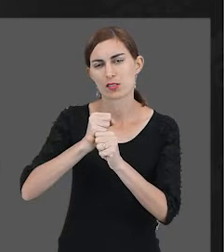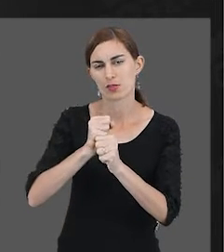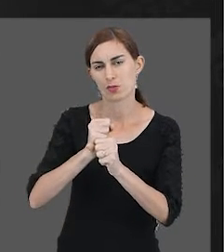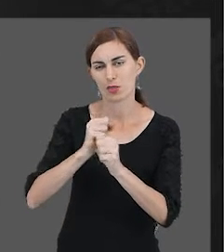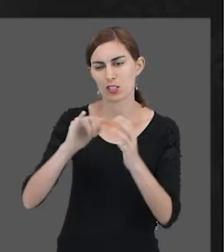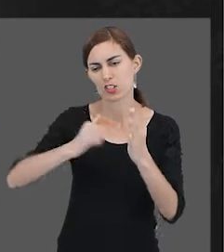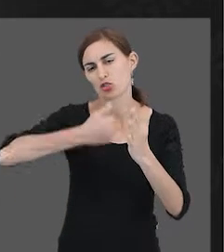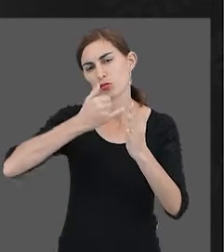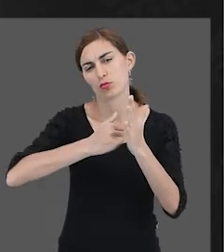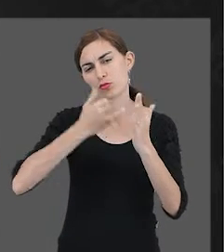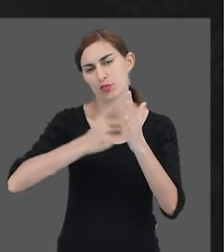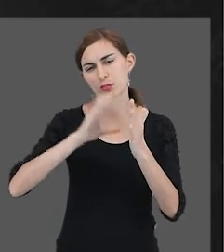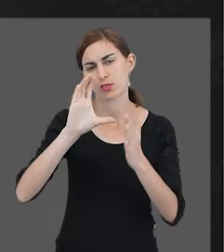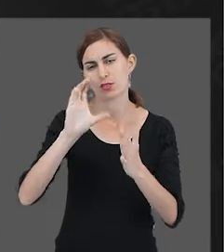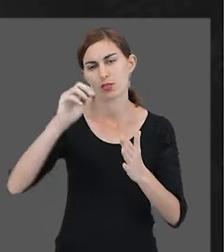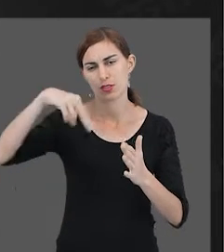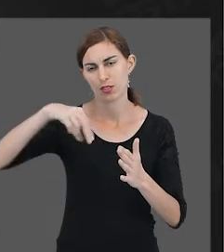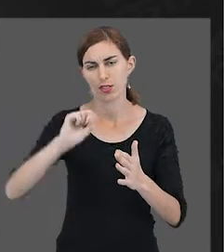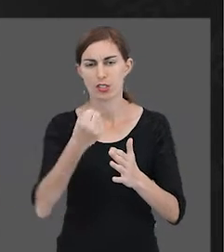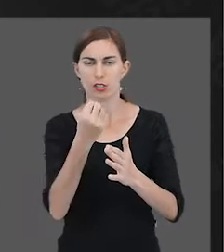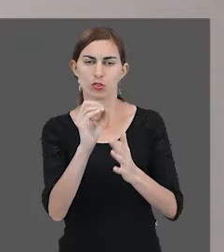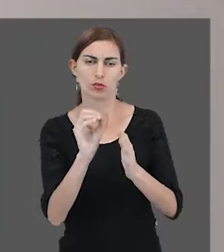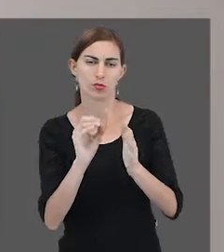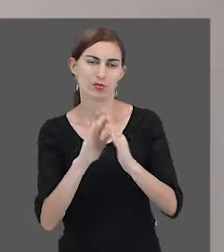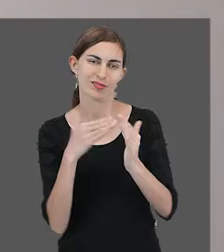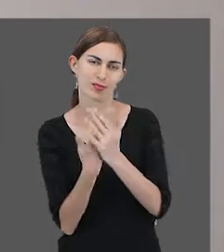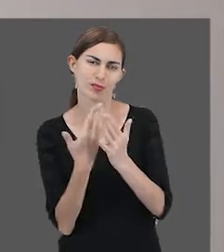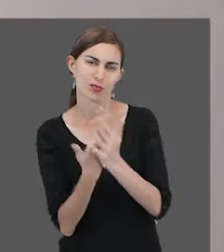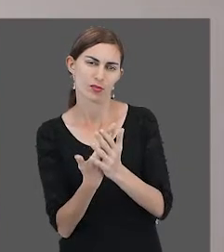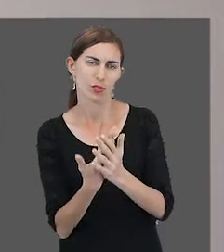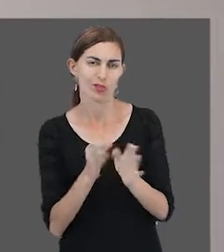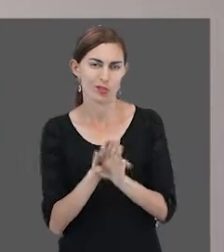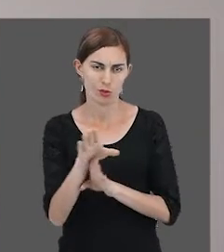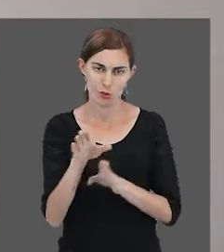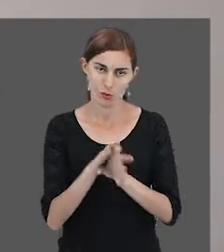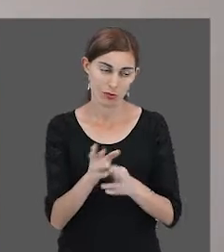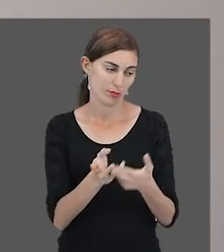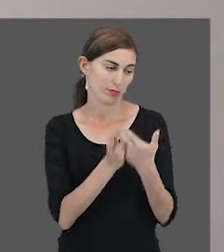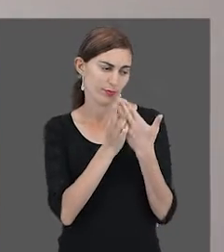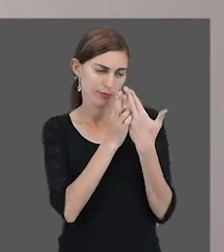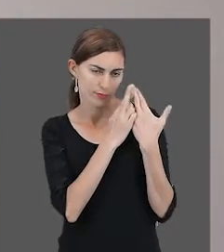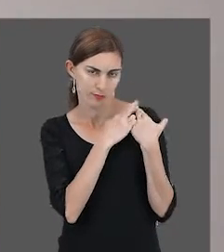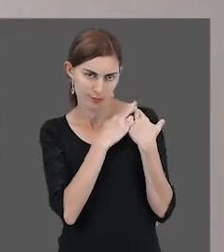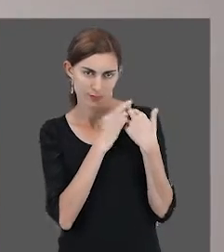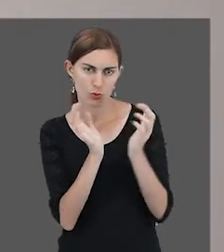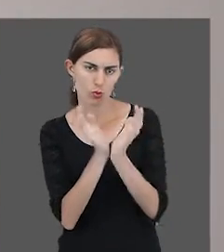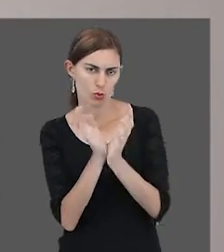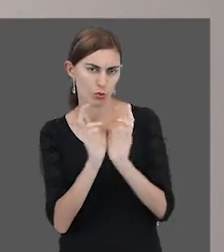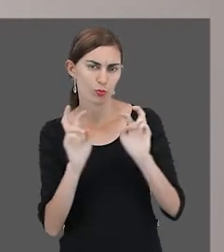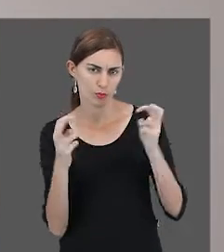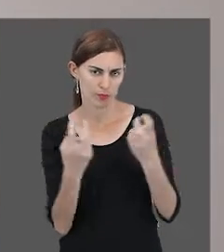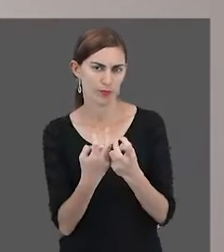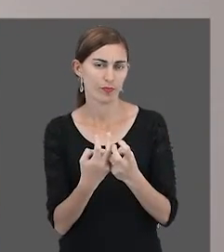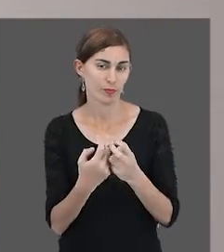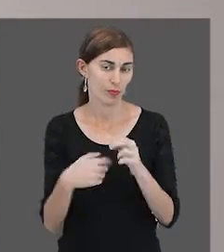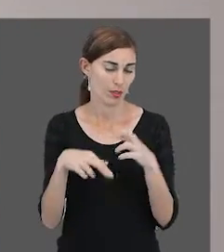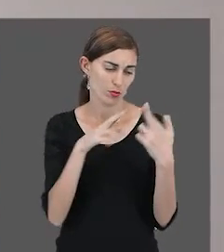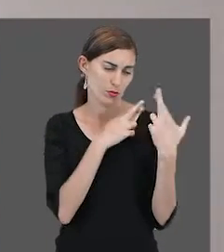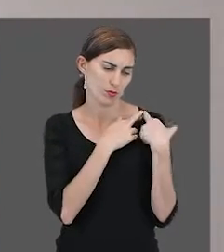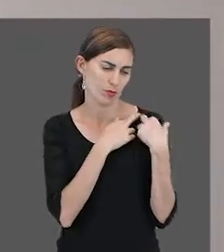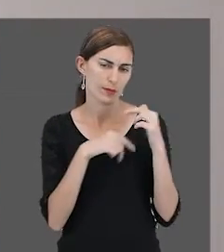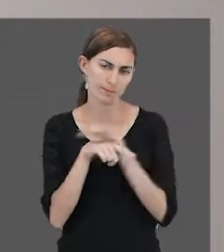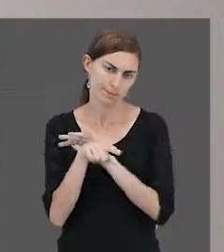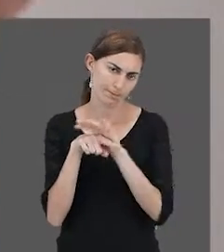escolar. Então, veja só, eu tenho um conselho que ele é responsável por analisar as contas do